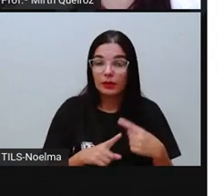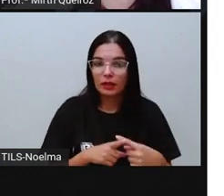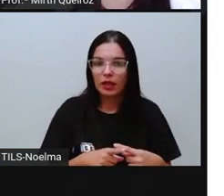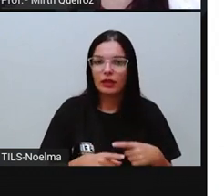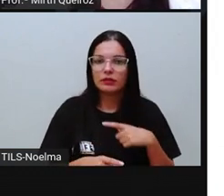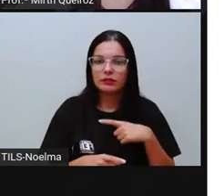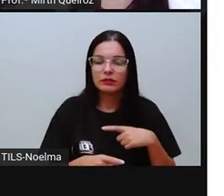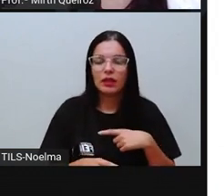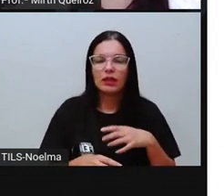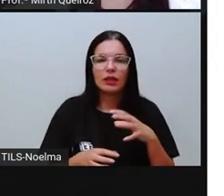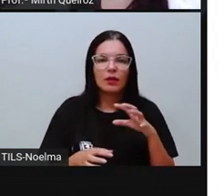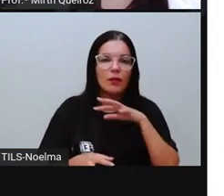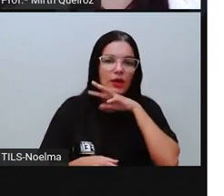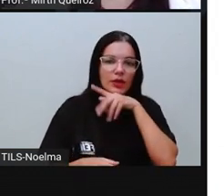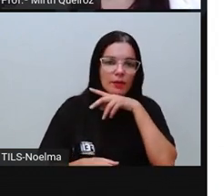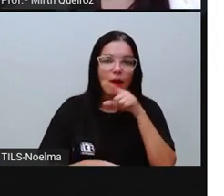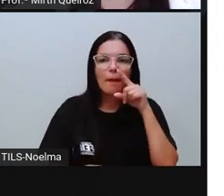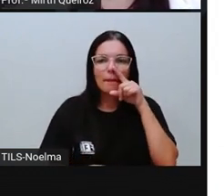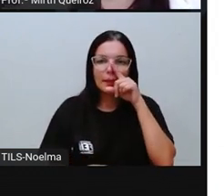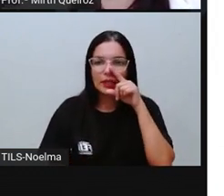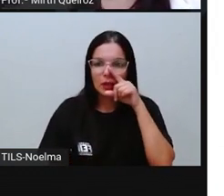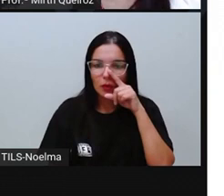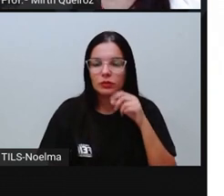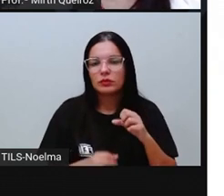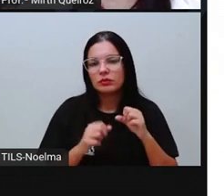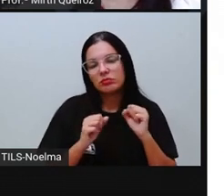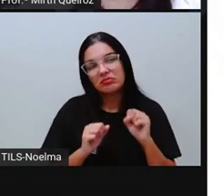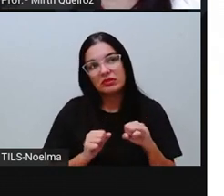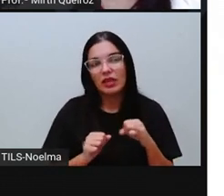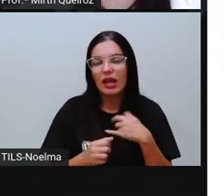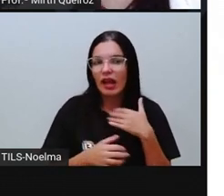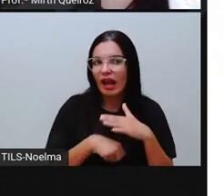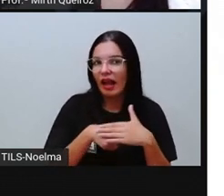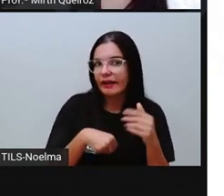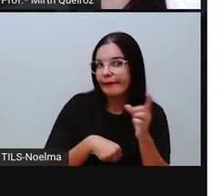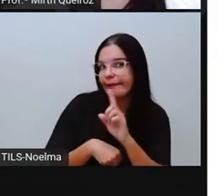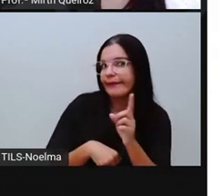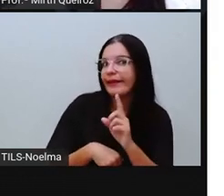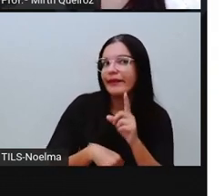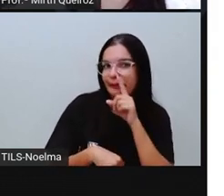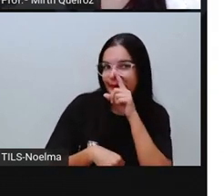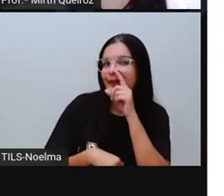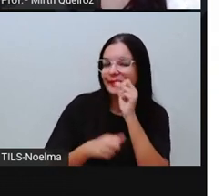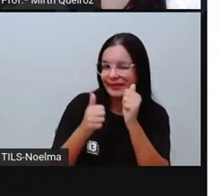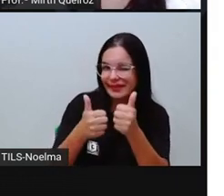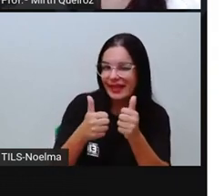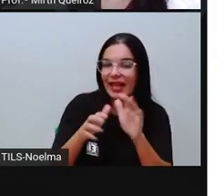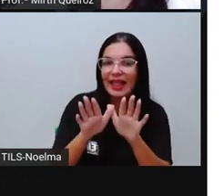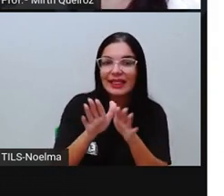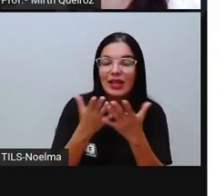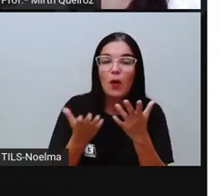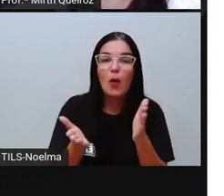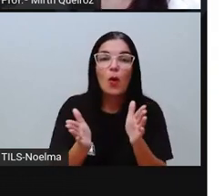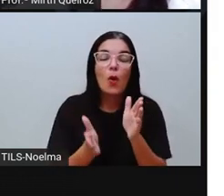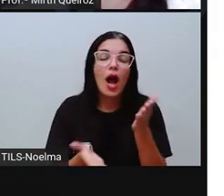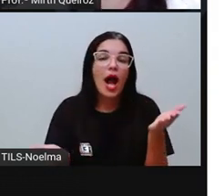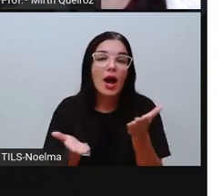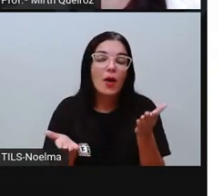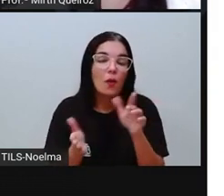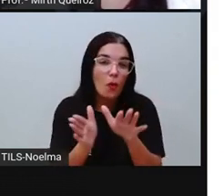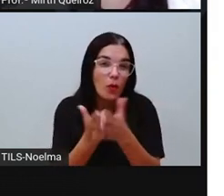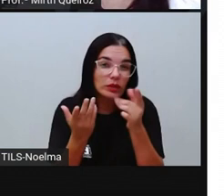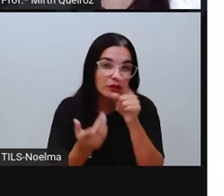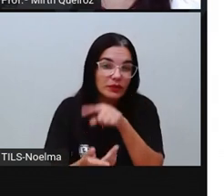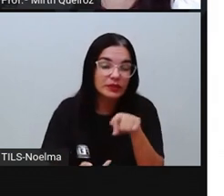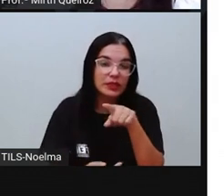porque para ele é uma situação de risco, é uma afronta, não significa afeto nem carinho, certo? Então, quando vocês ouvirem agora falar